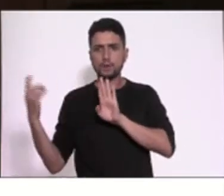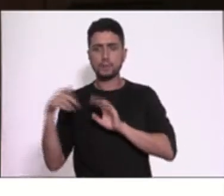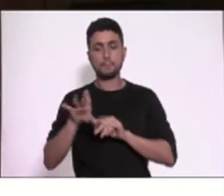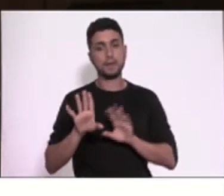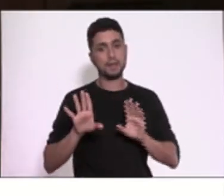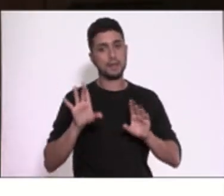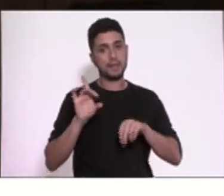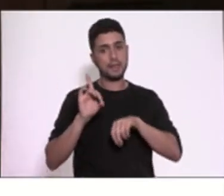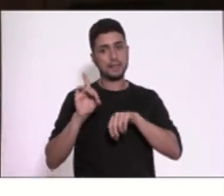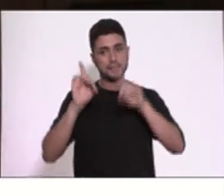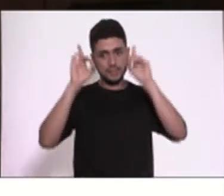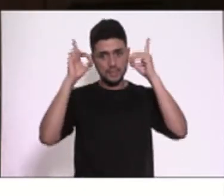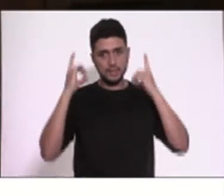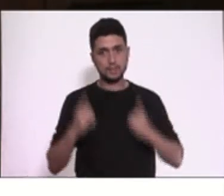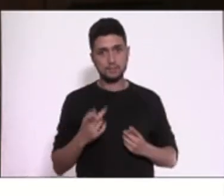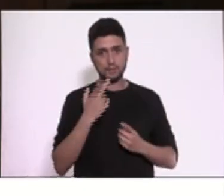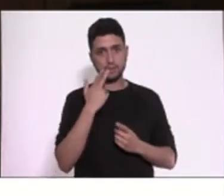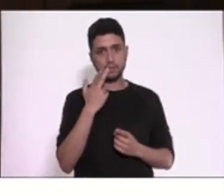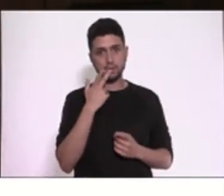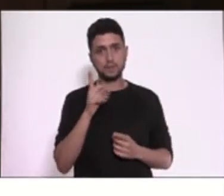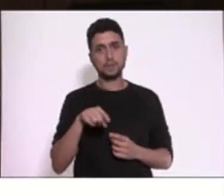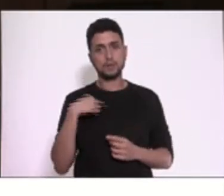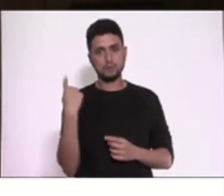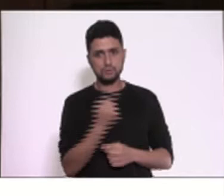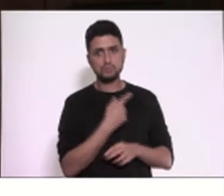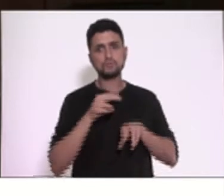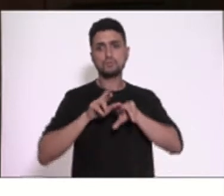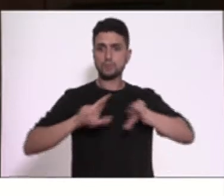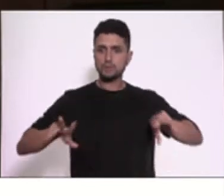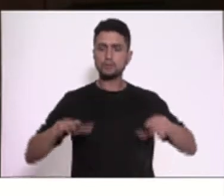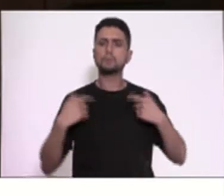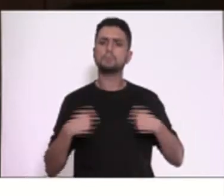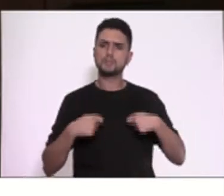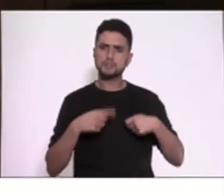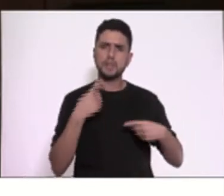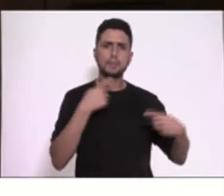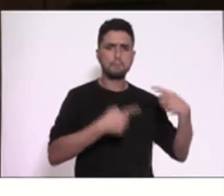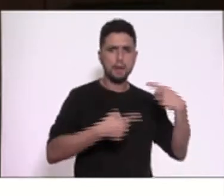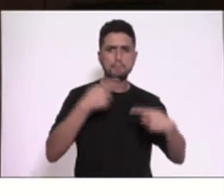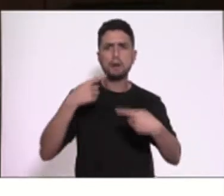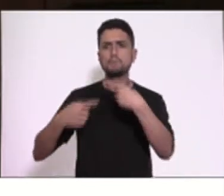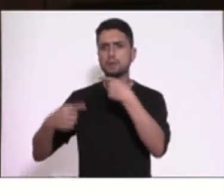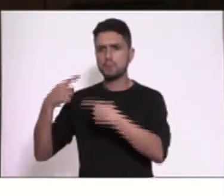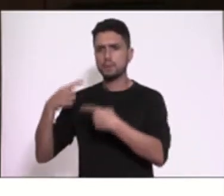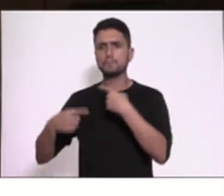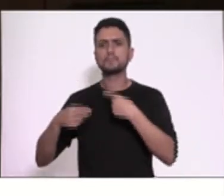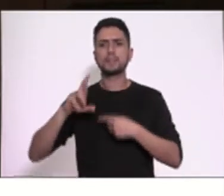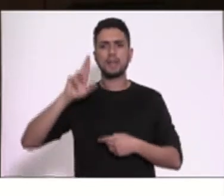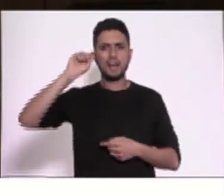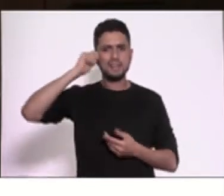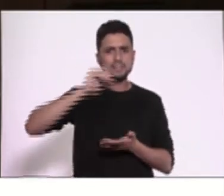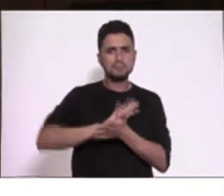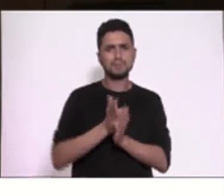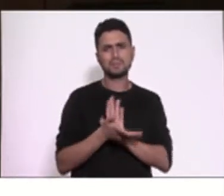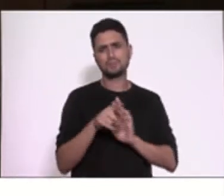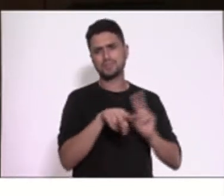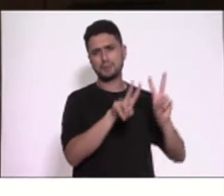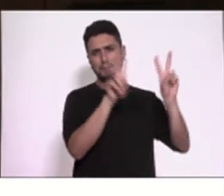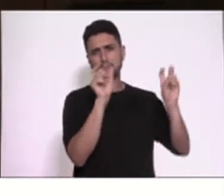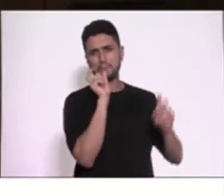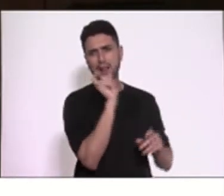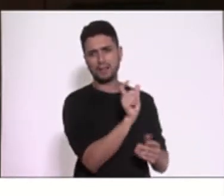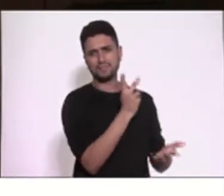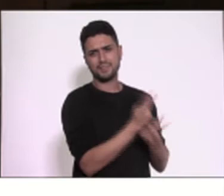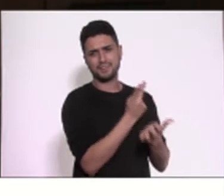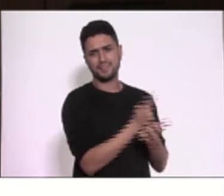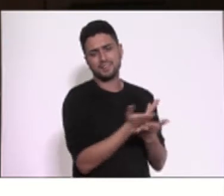diferente. Então, eu acho, sim, que a gente tem que debater o racismo, mas não nos termos cretinos que vocês costumam botar. Tá? Então, se a